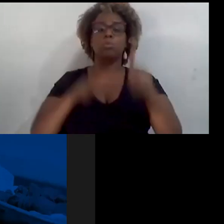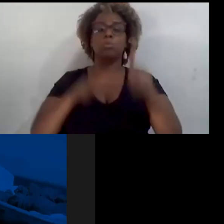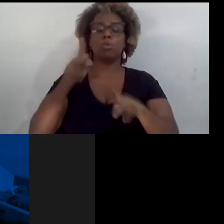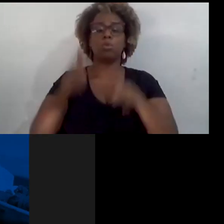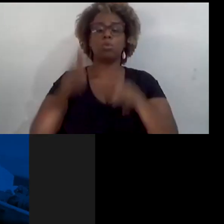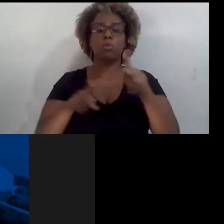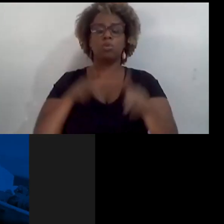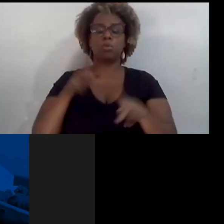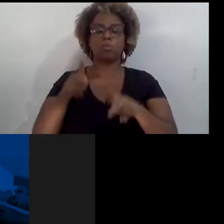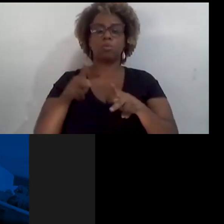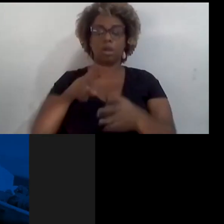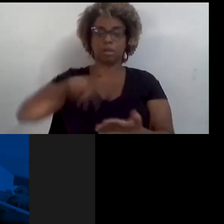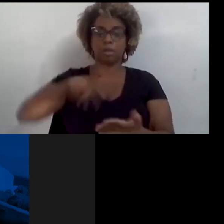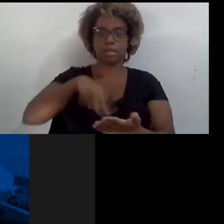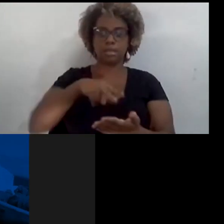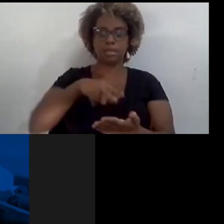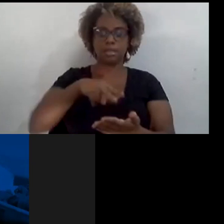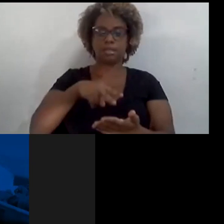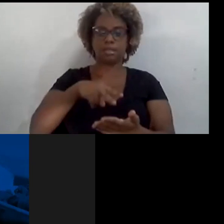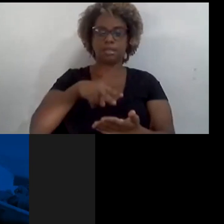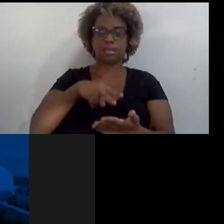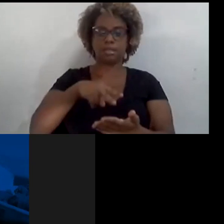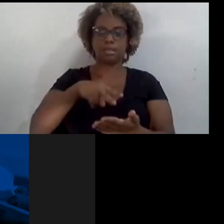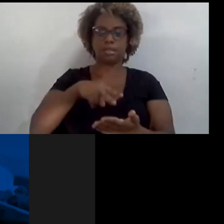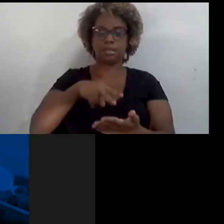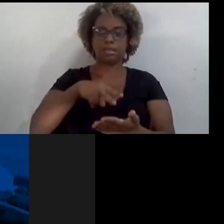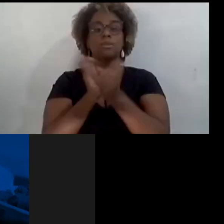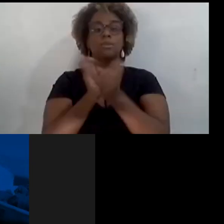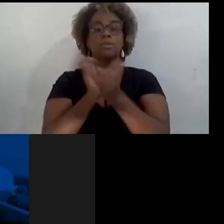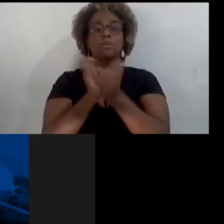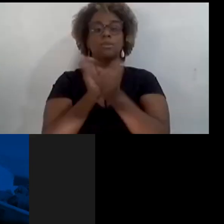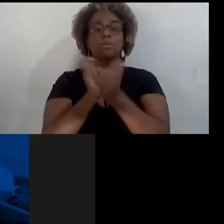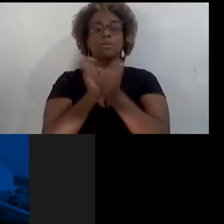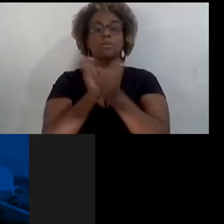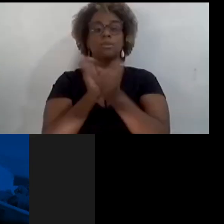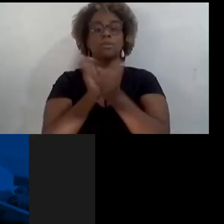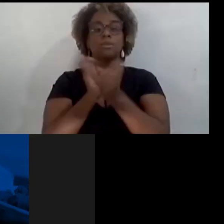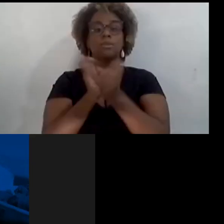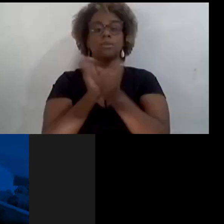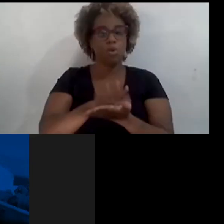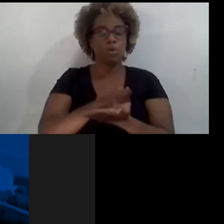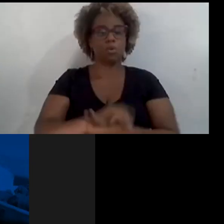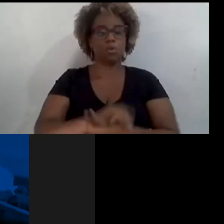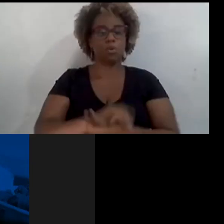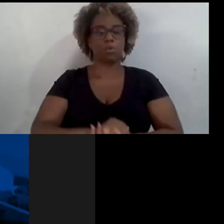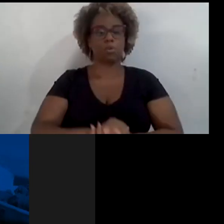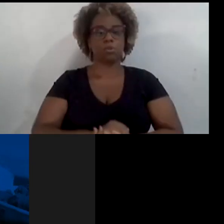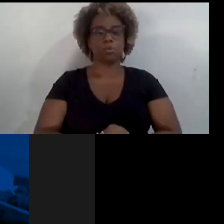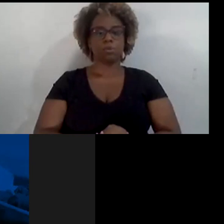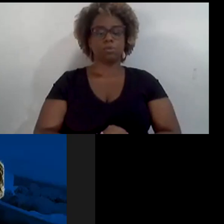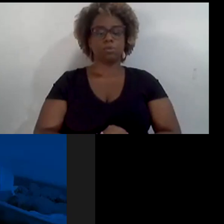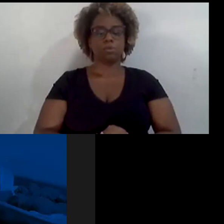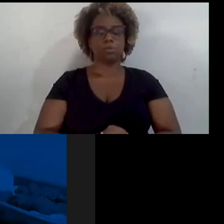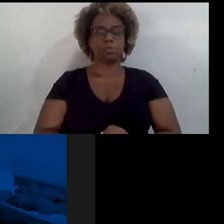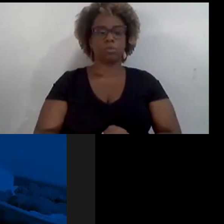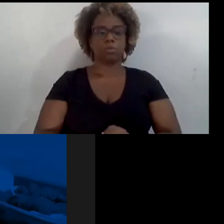também, mais uma vez, a capoeira, também o samba de roda, nós temos uma experiência que... Para concluir, vou